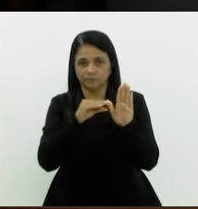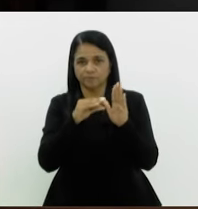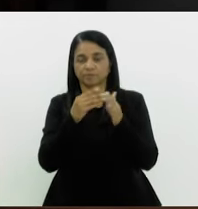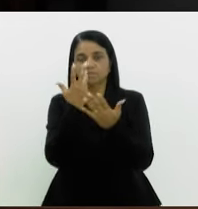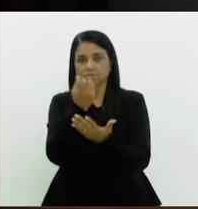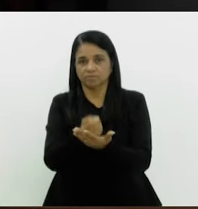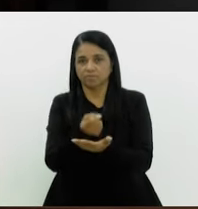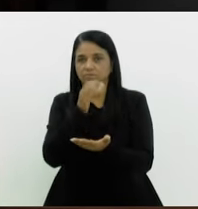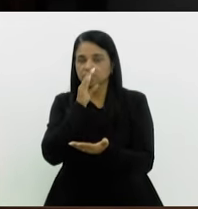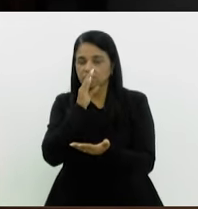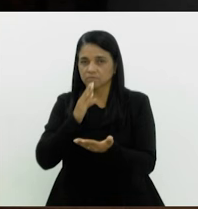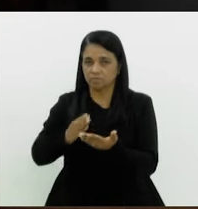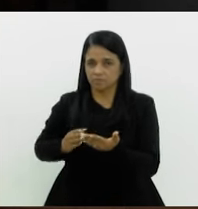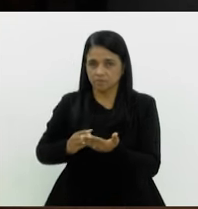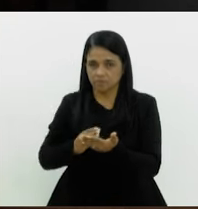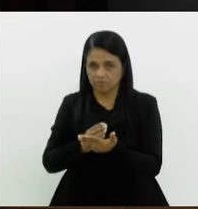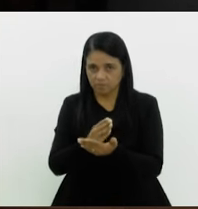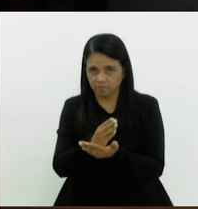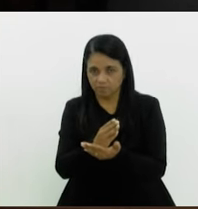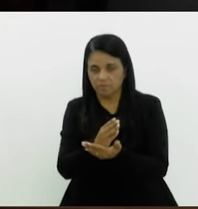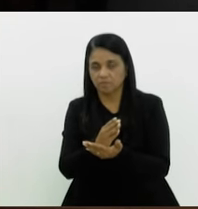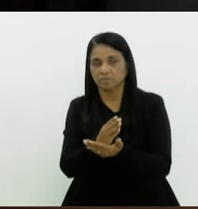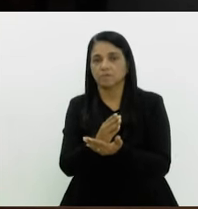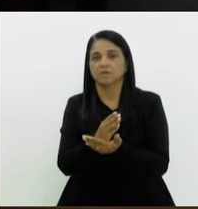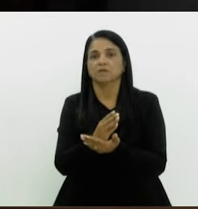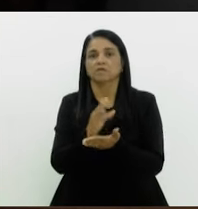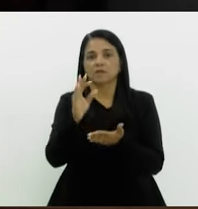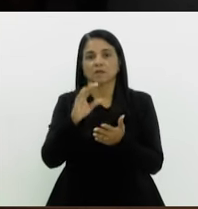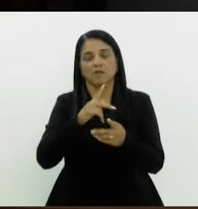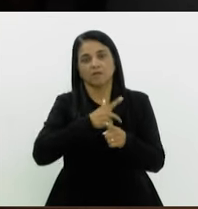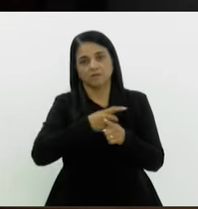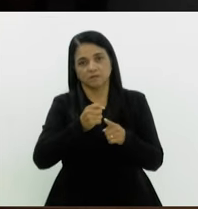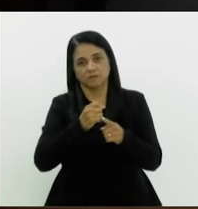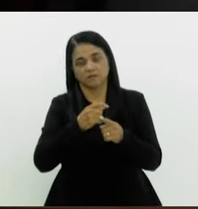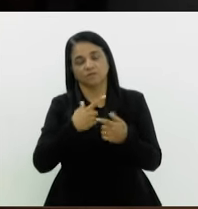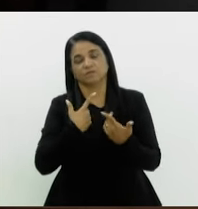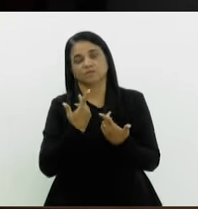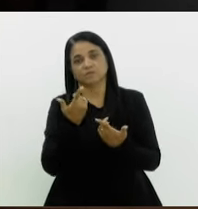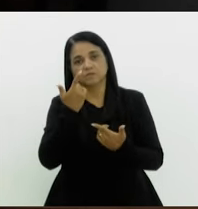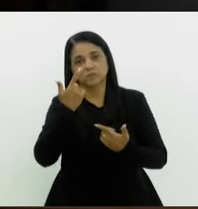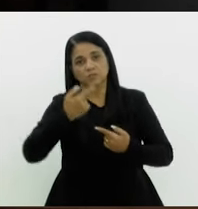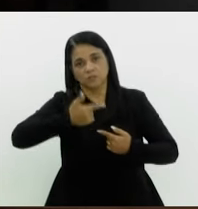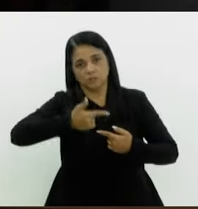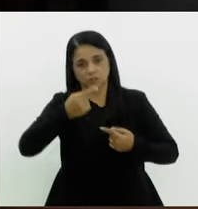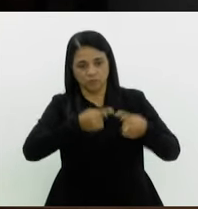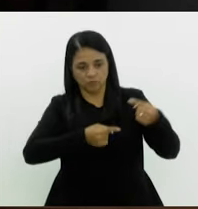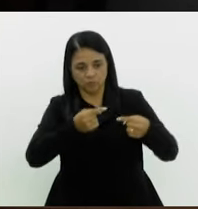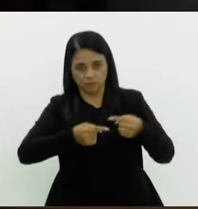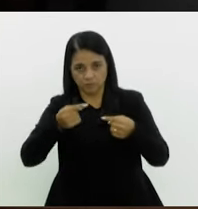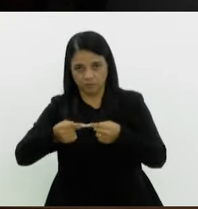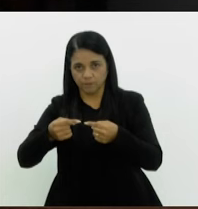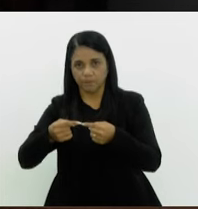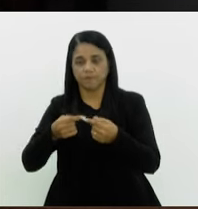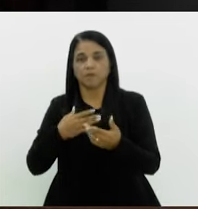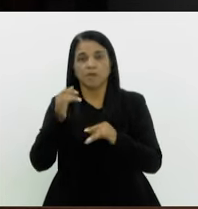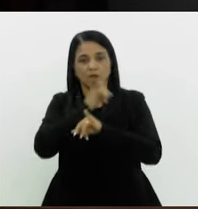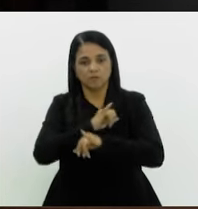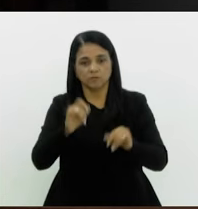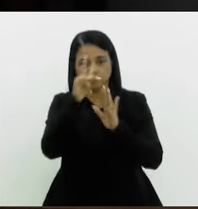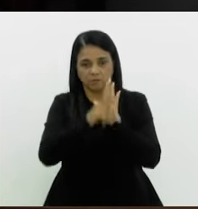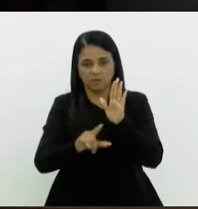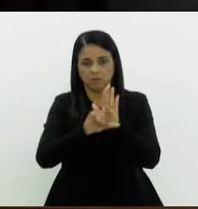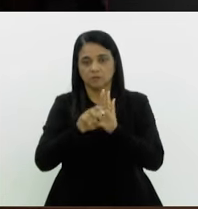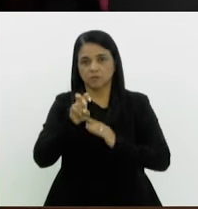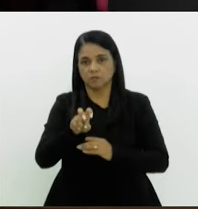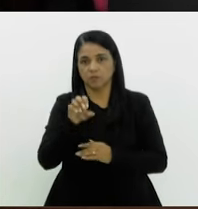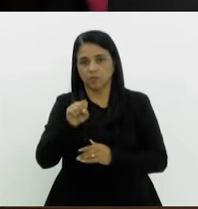que aprovam, permaneçam como estão. Aprovado. Vai a redação do vencido para a segunda discussão. Anuncio projeto